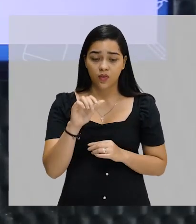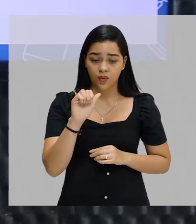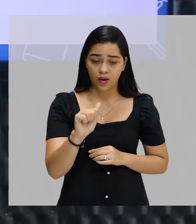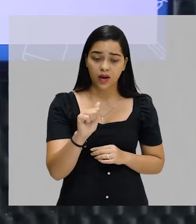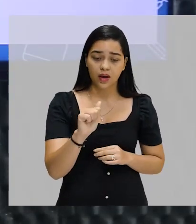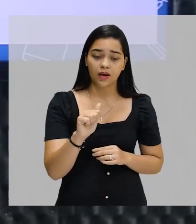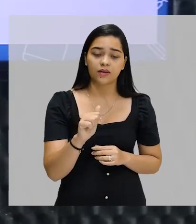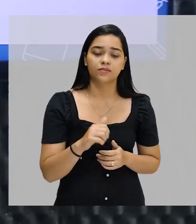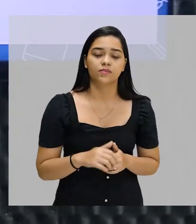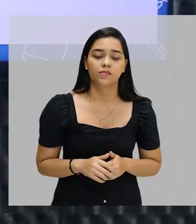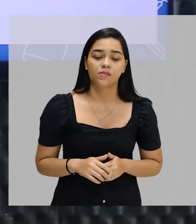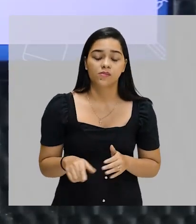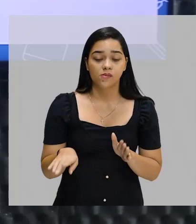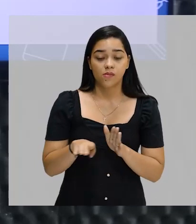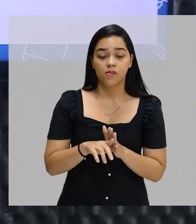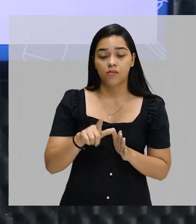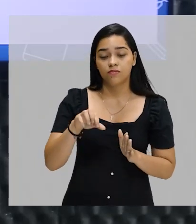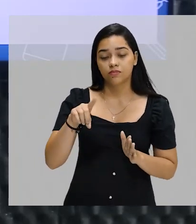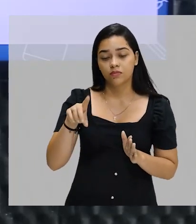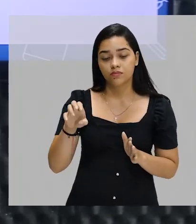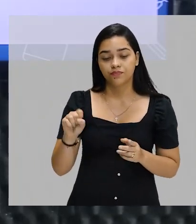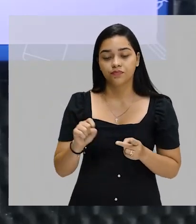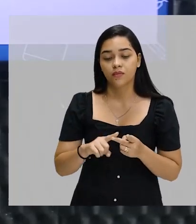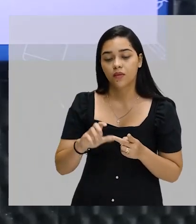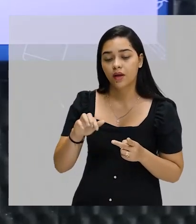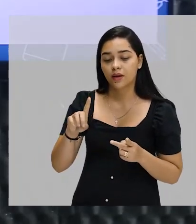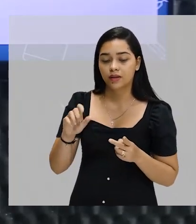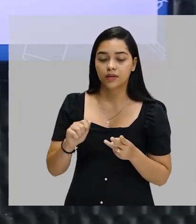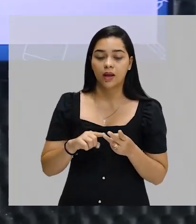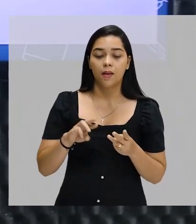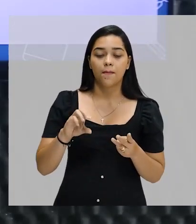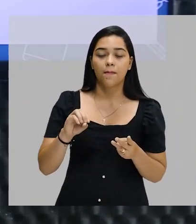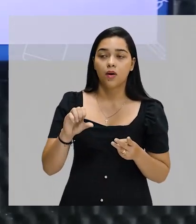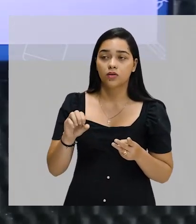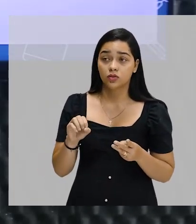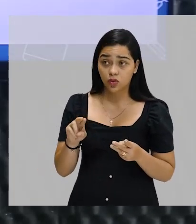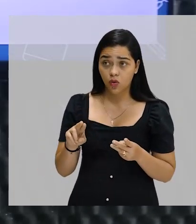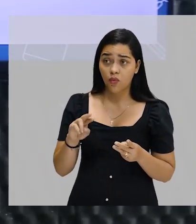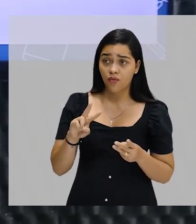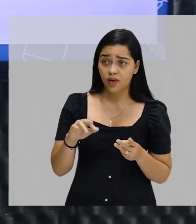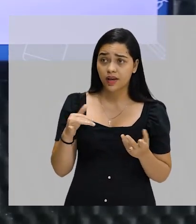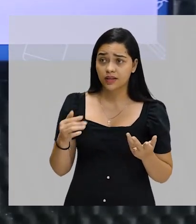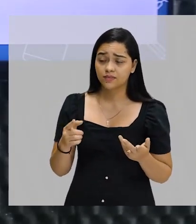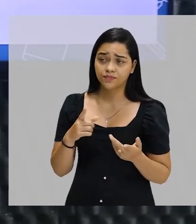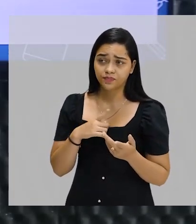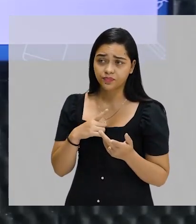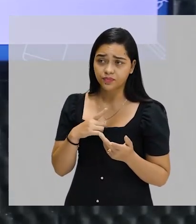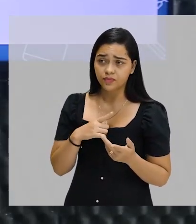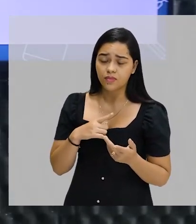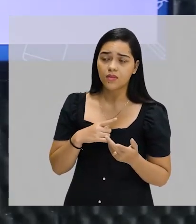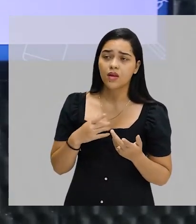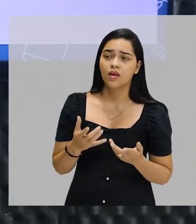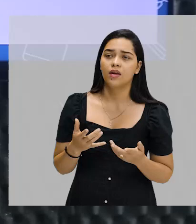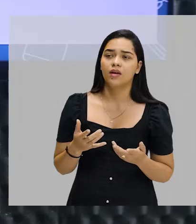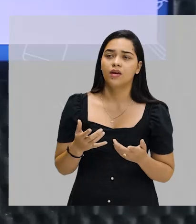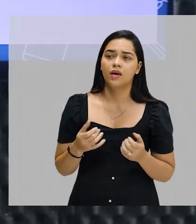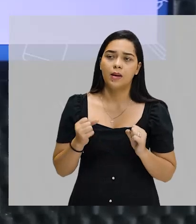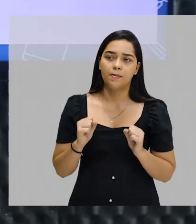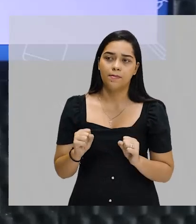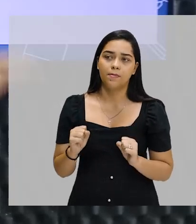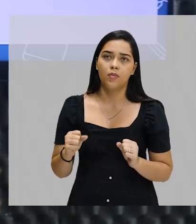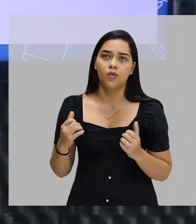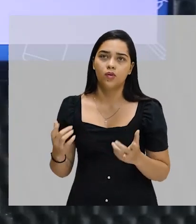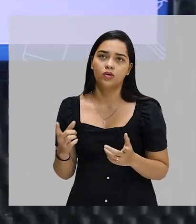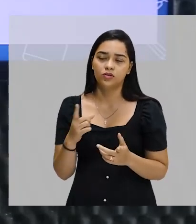já falei para vocês, cheguei a Londres, ao Canadá, a Moscou. Quem vai, quem chega, tá? Pode ir